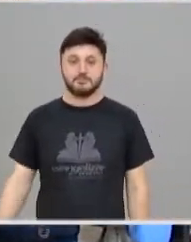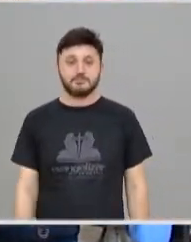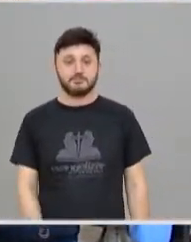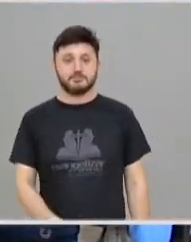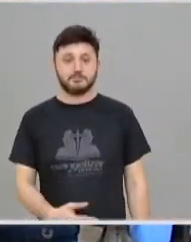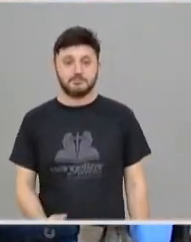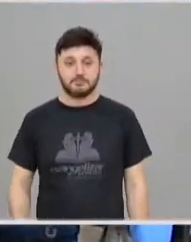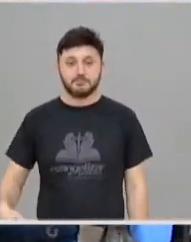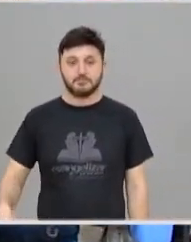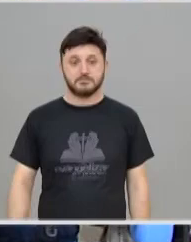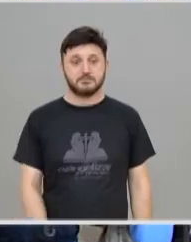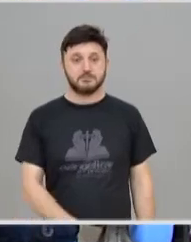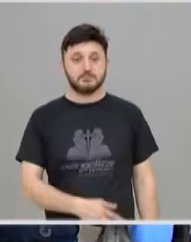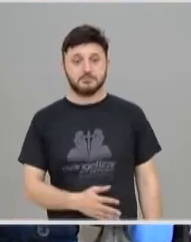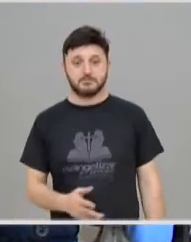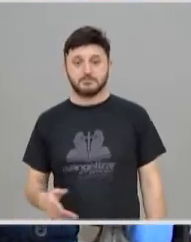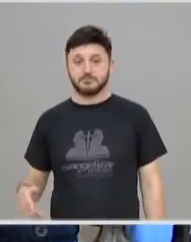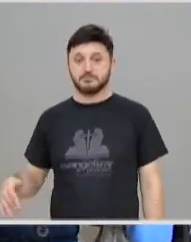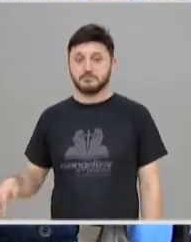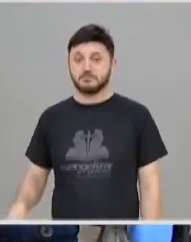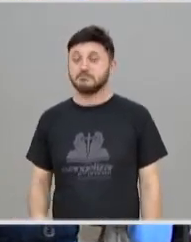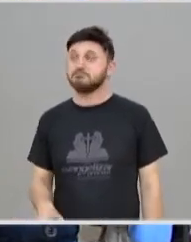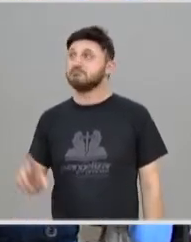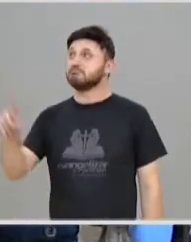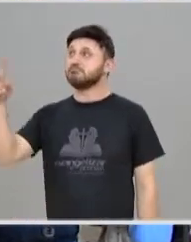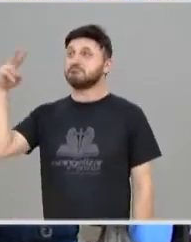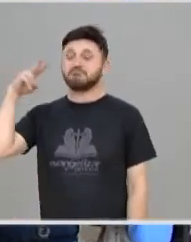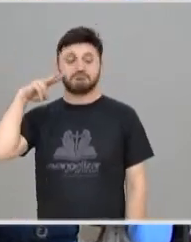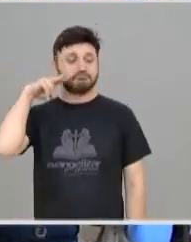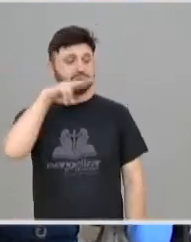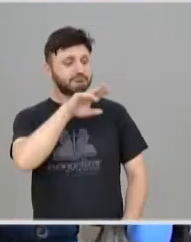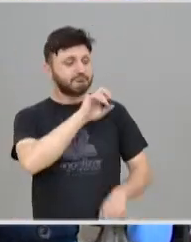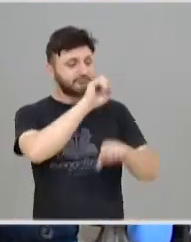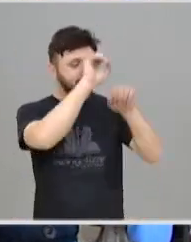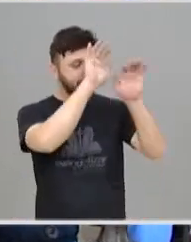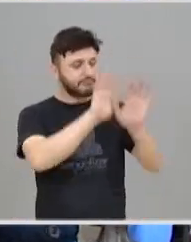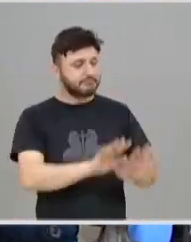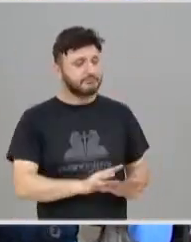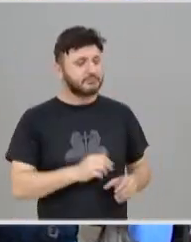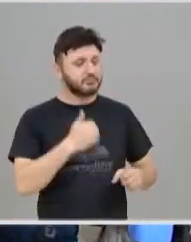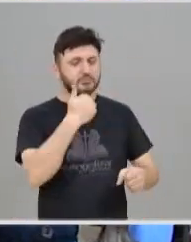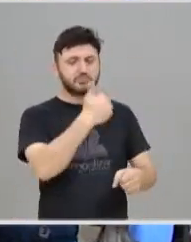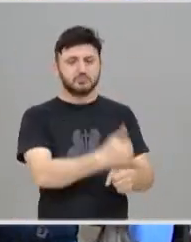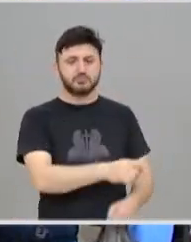Deus olha pelo chefe de cada família,